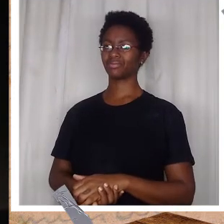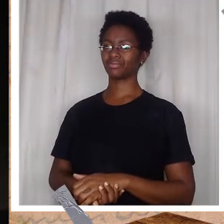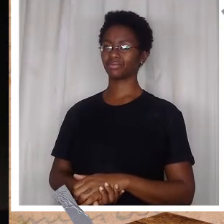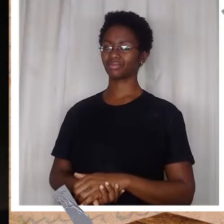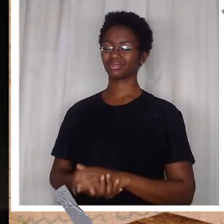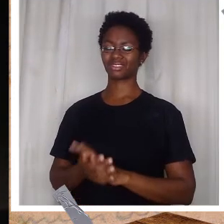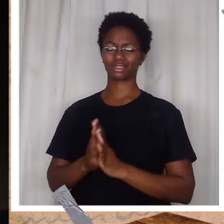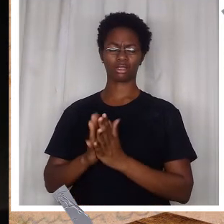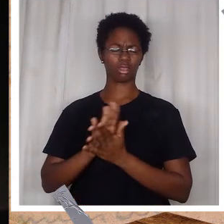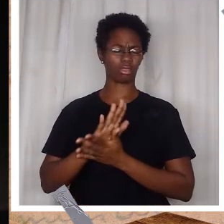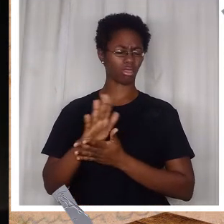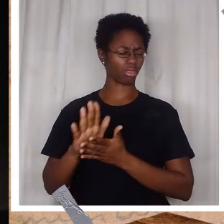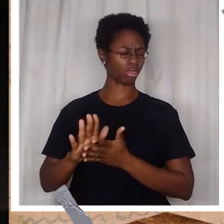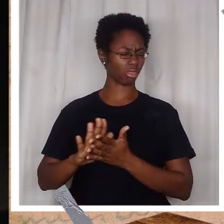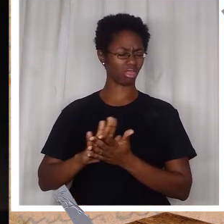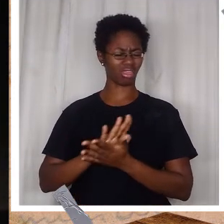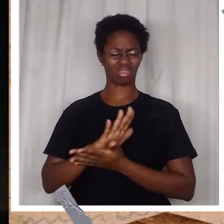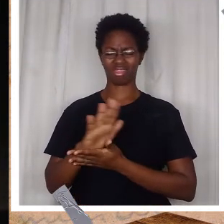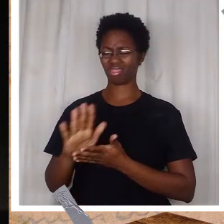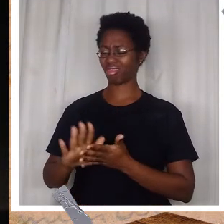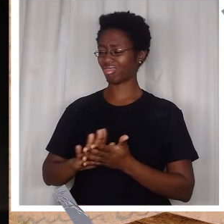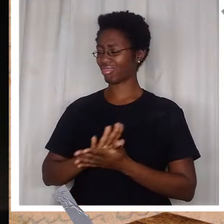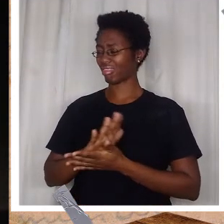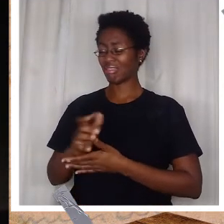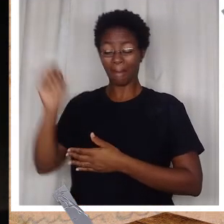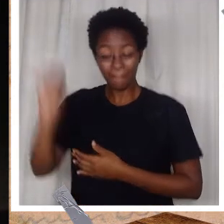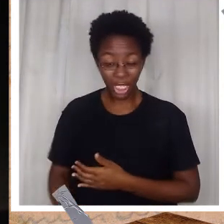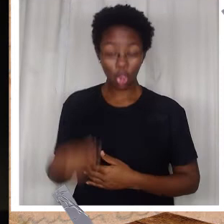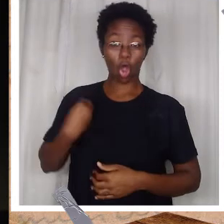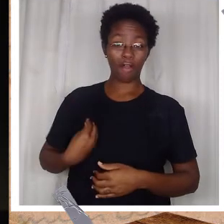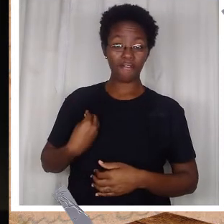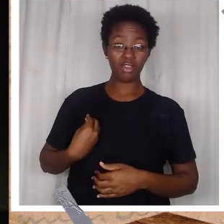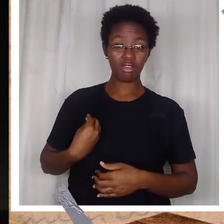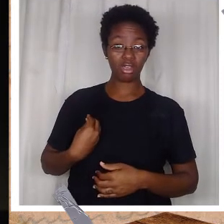Nada é pior na vida do que a própria vida.